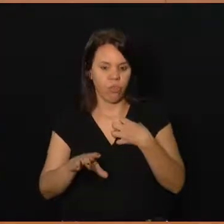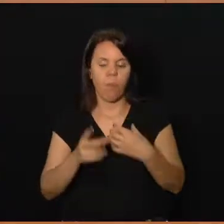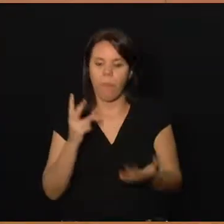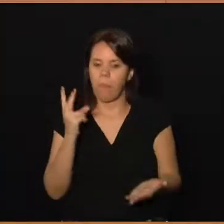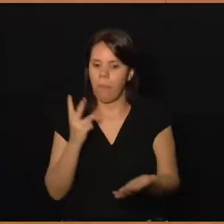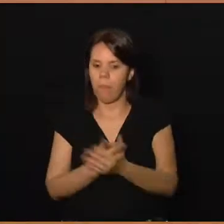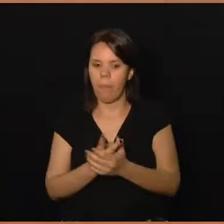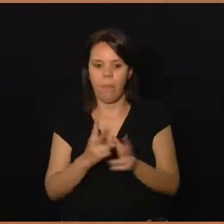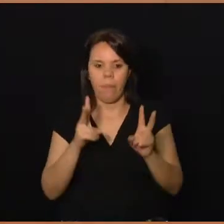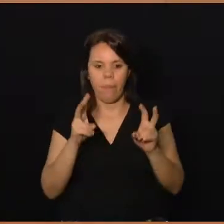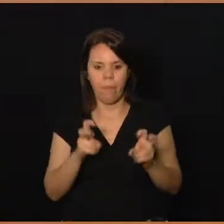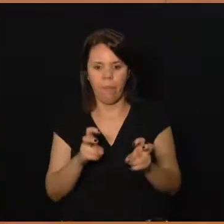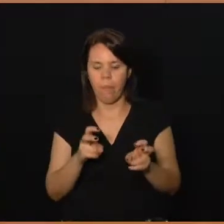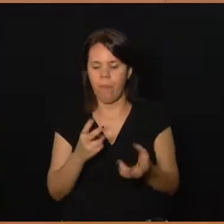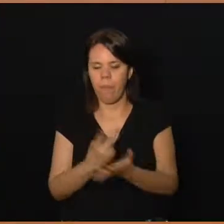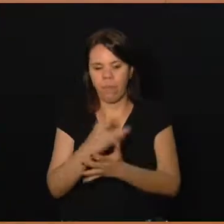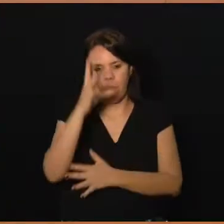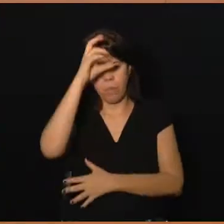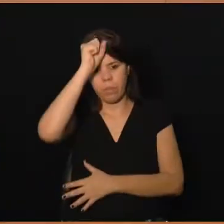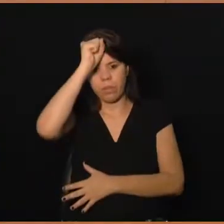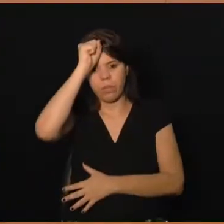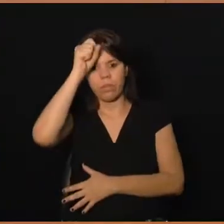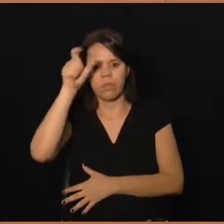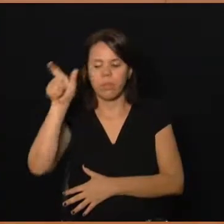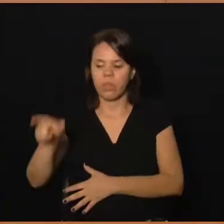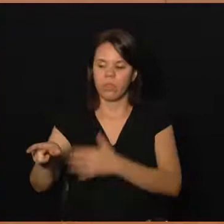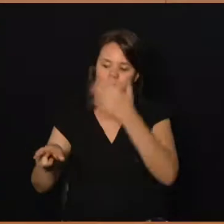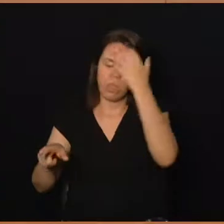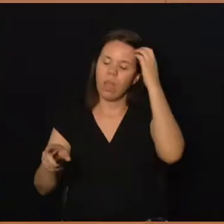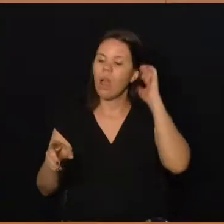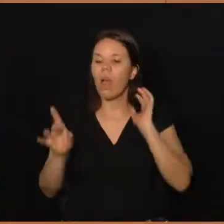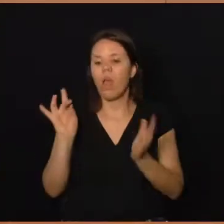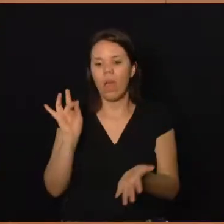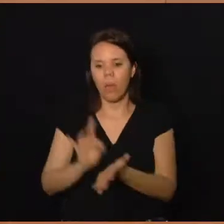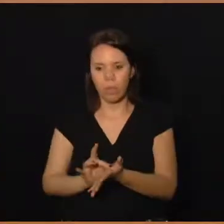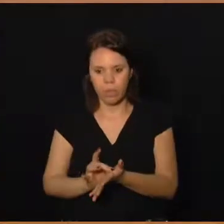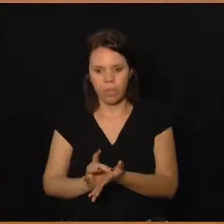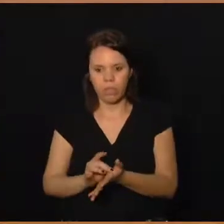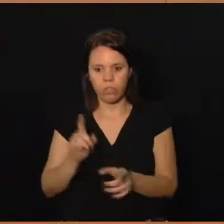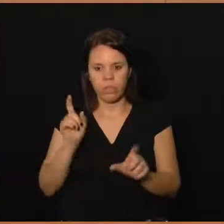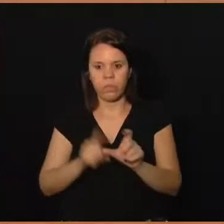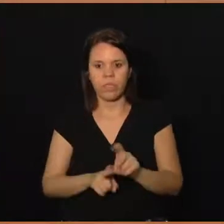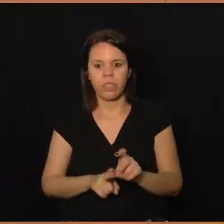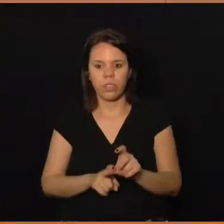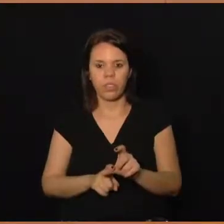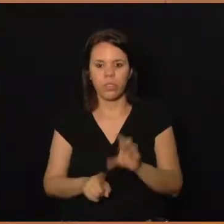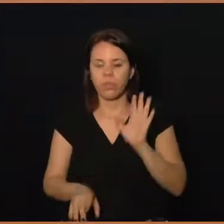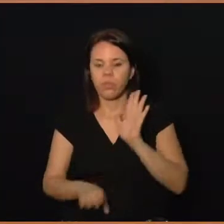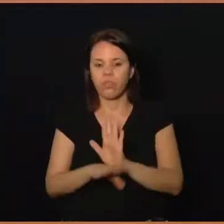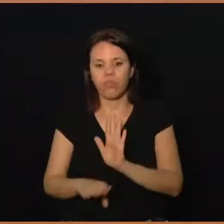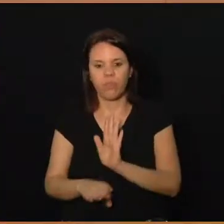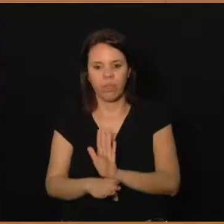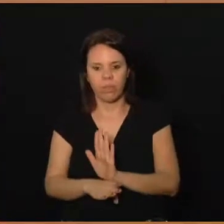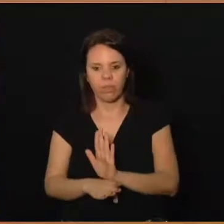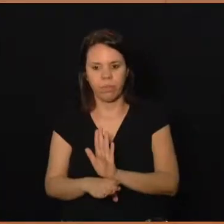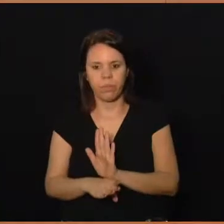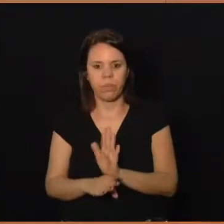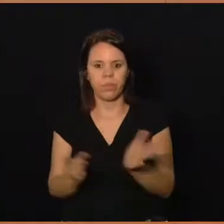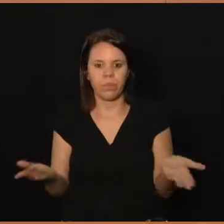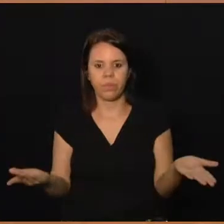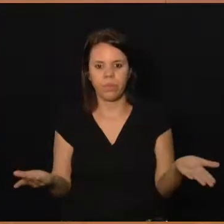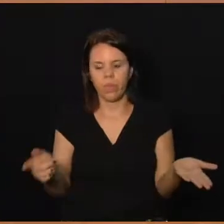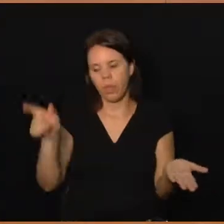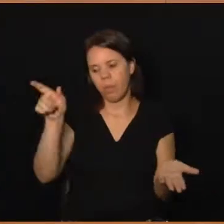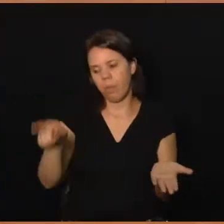efeito, não vai ser o mesmo aprendizado para aquele que realmente é dependente e está lá para ajudar. Foi igual uma pessoa que falou, eu vou passar